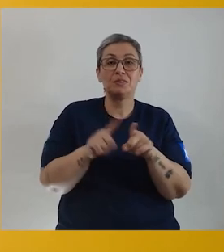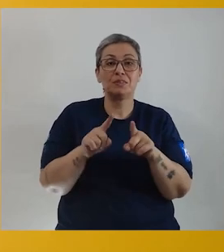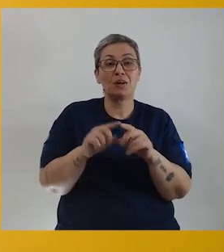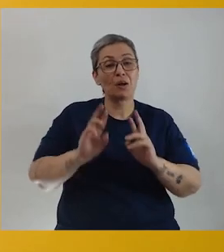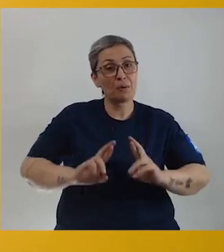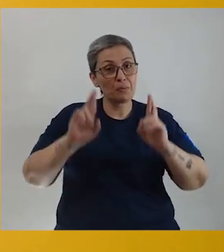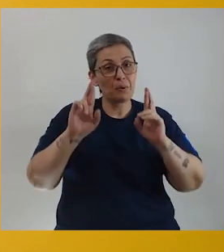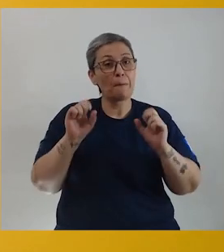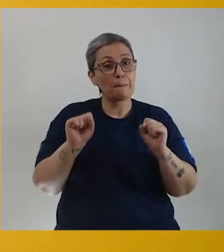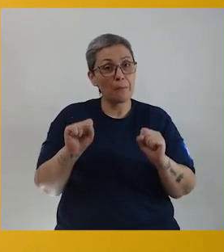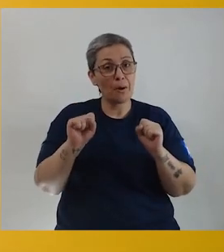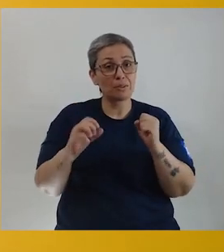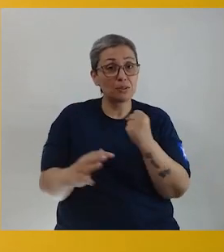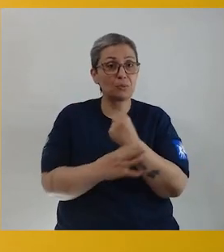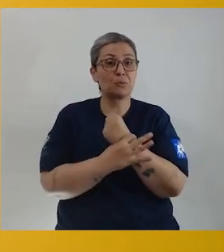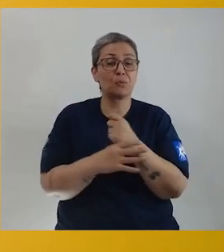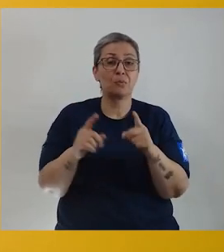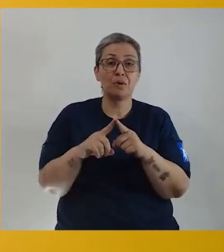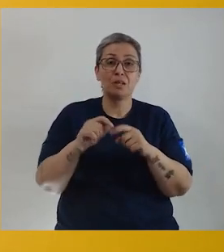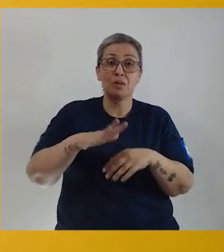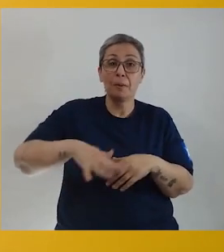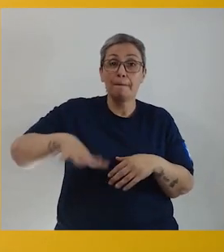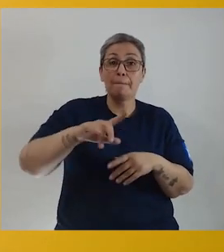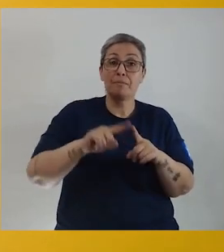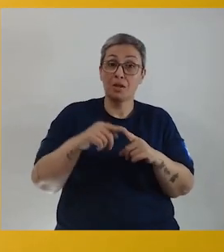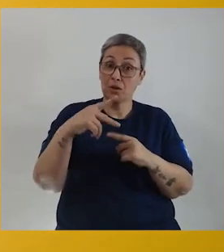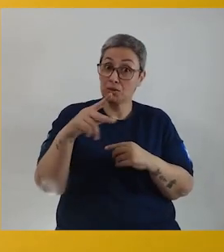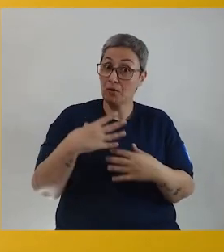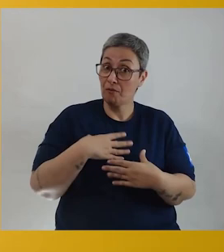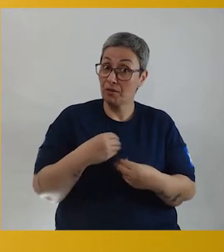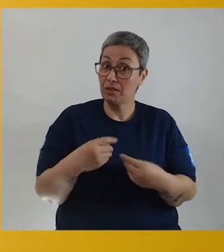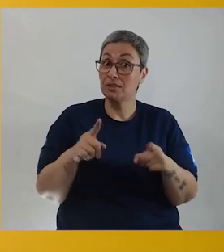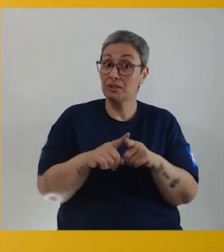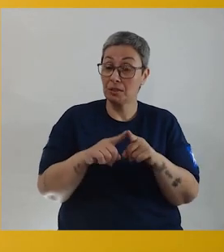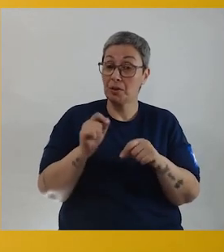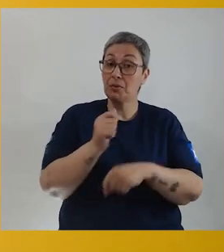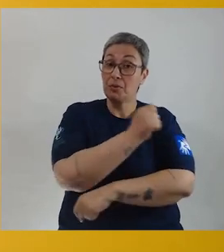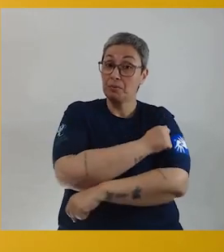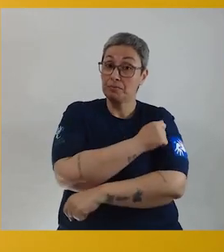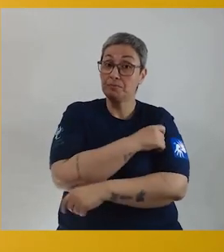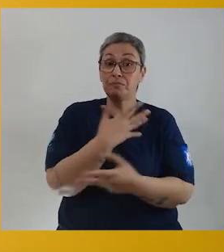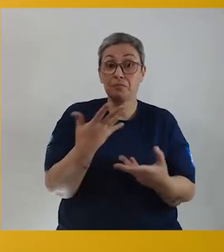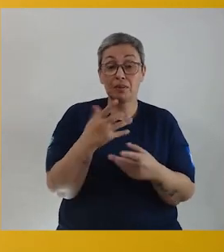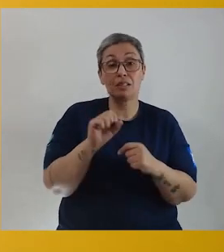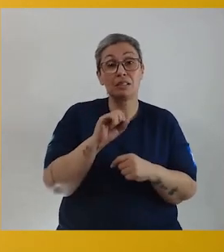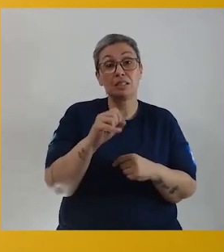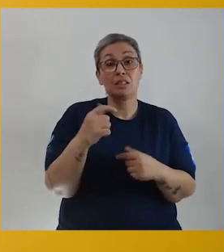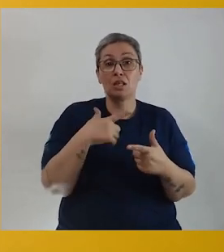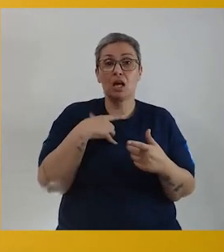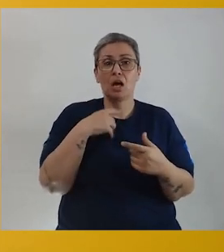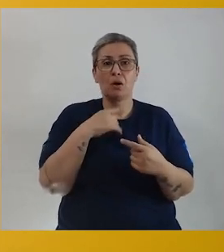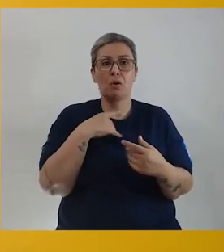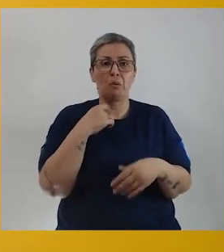participação. Espero que você possa garantir esses espaços para o seu filho, para o seu educando, né, sem